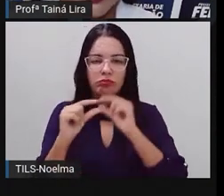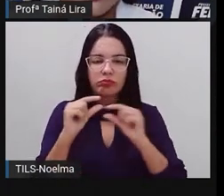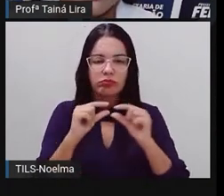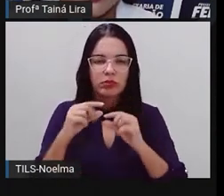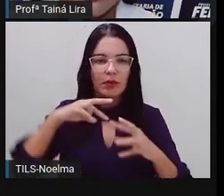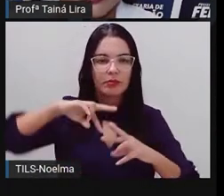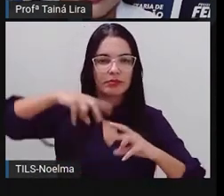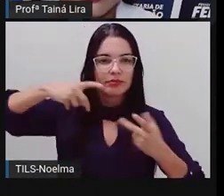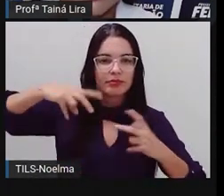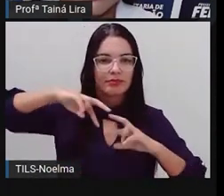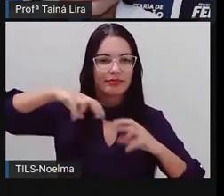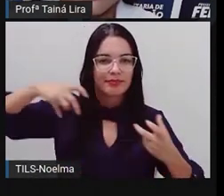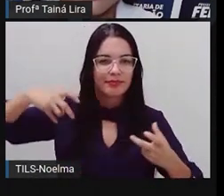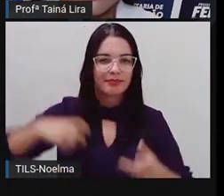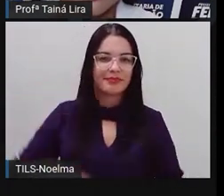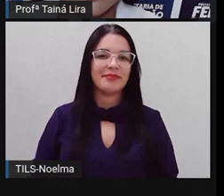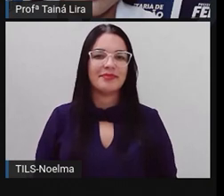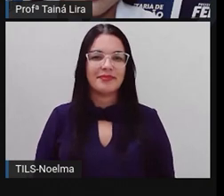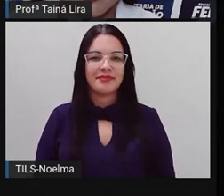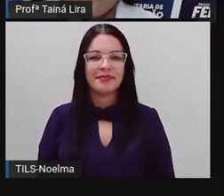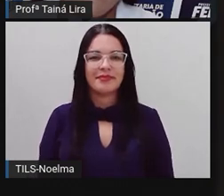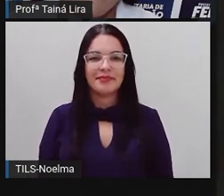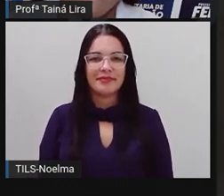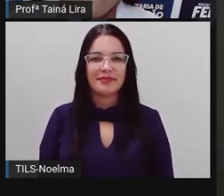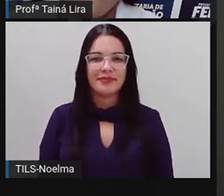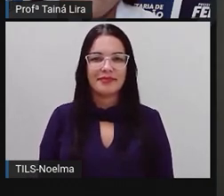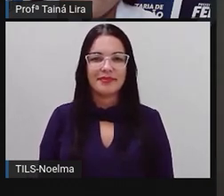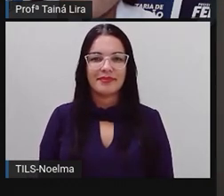roda de capoeira vamos lá e